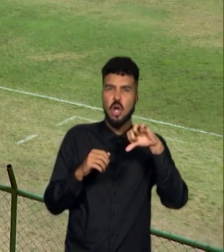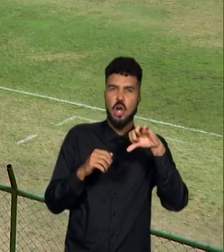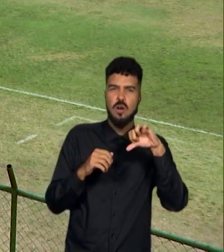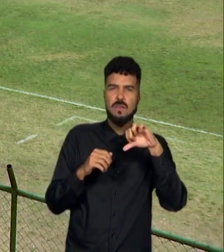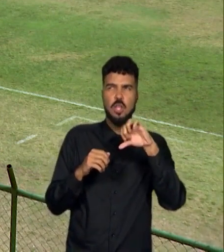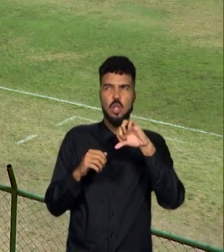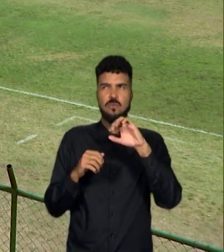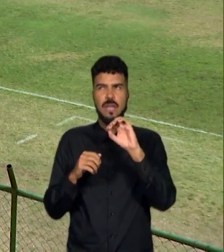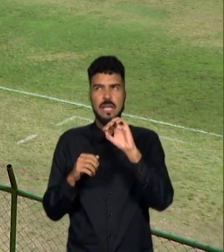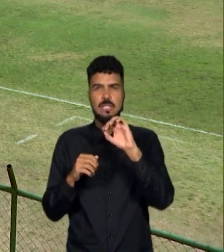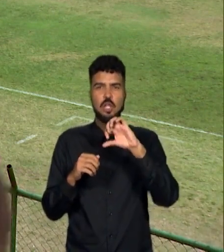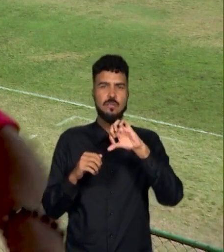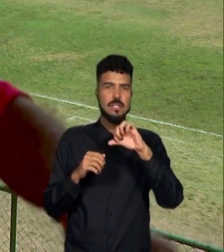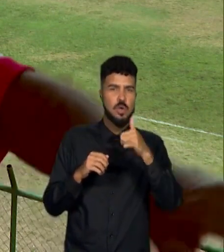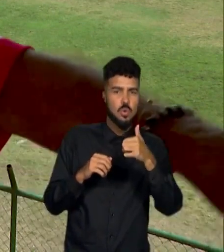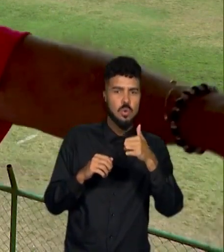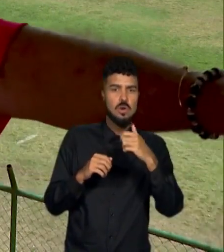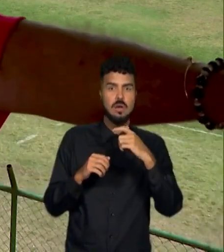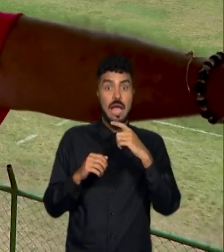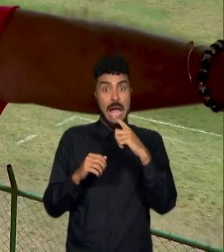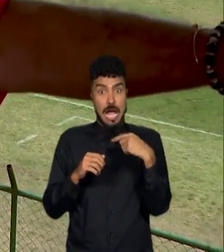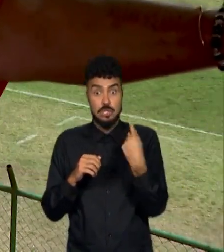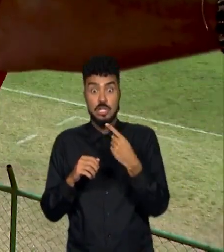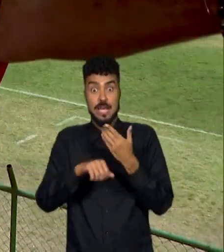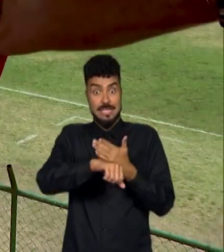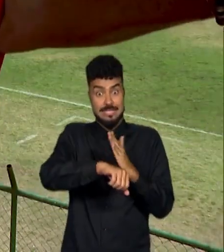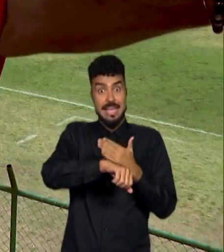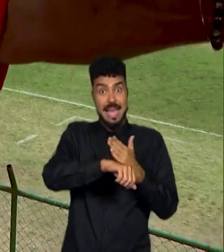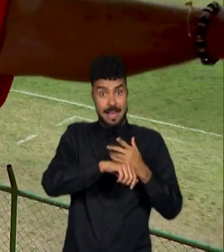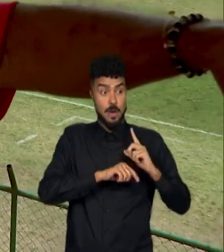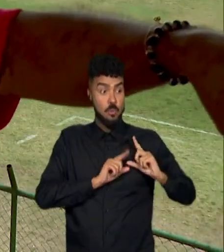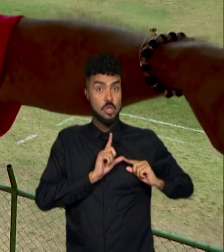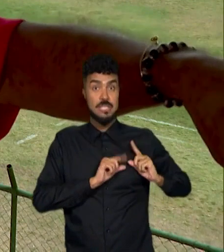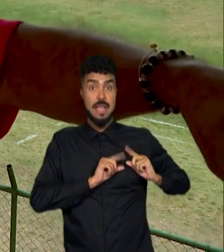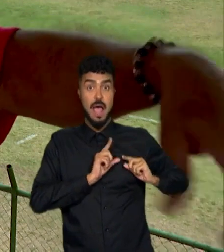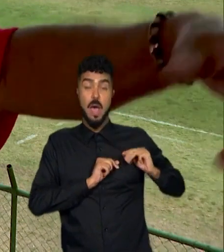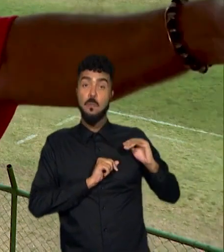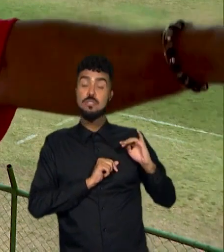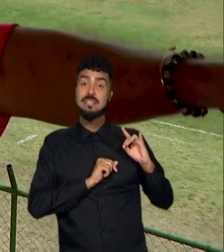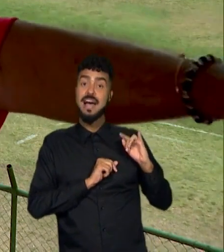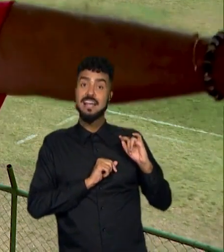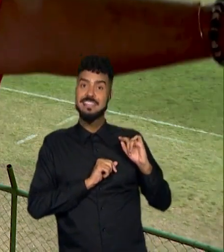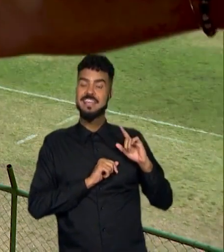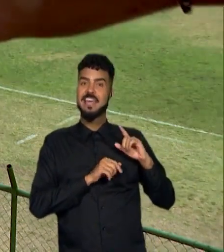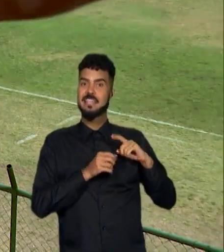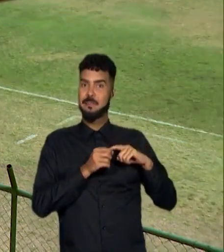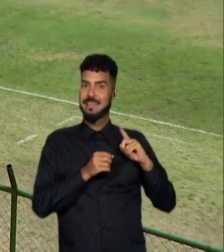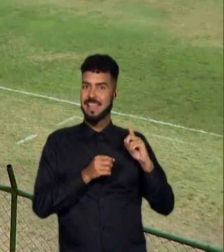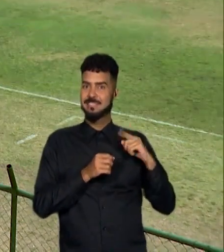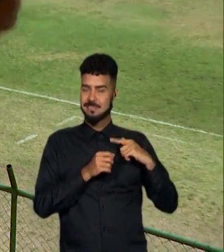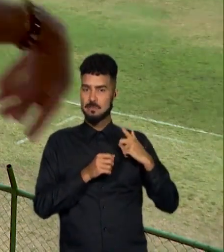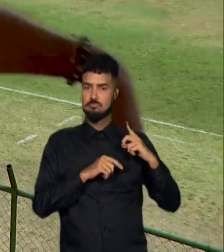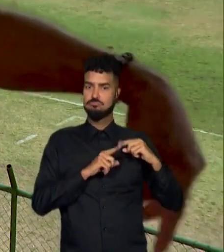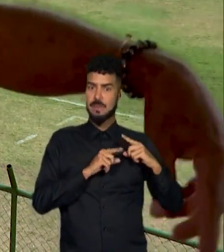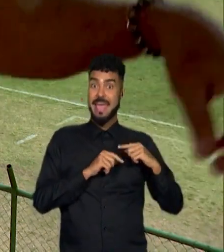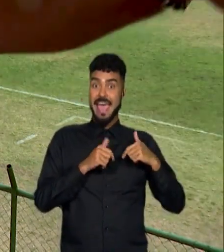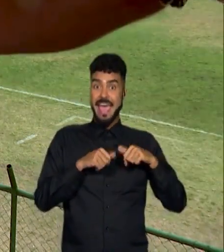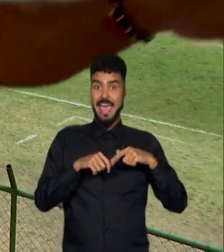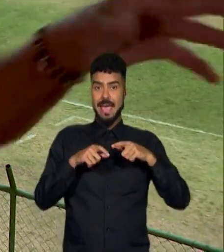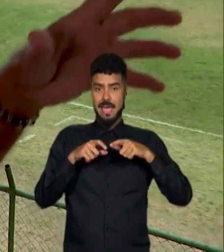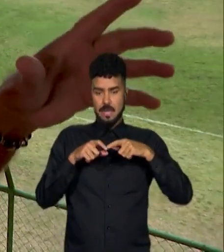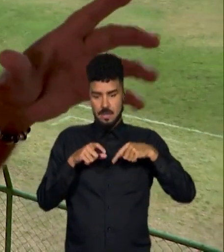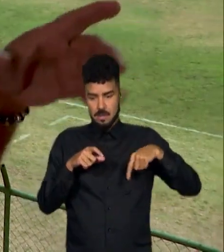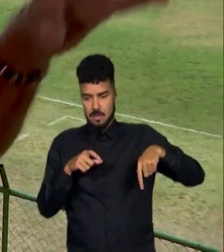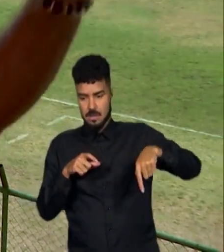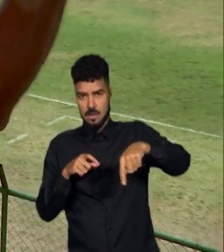90, 91, nós ensaiávamos aqui a Mocidade Independente de Padre Miguel. Em 92 também, aqui em volta do gramado,